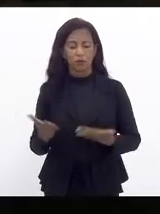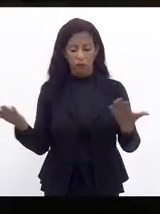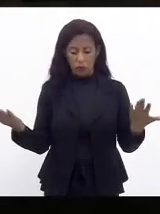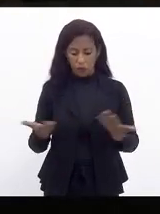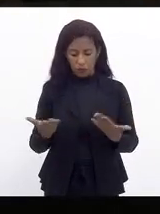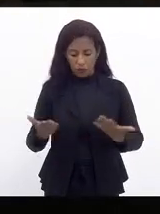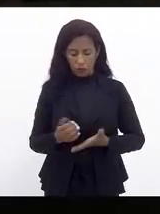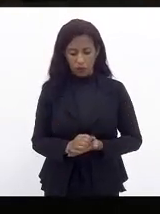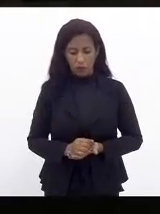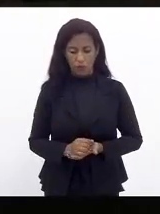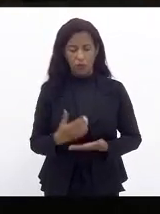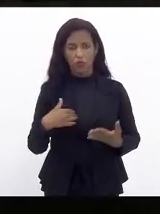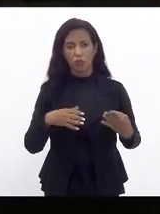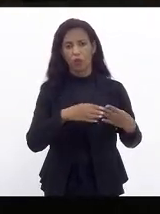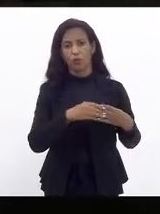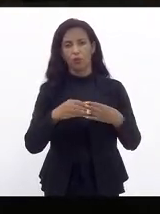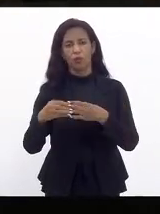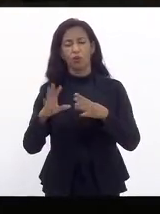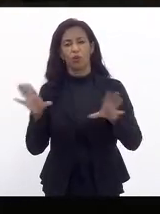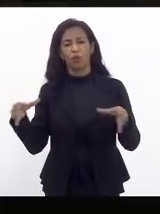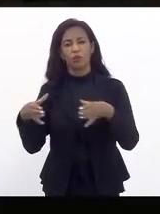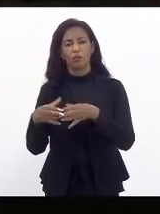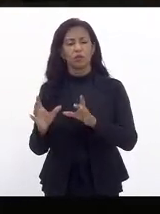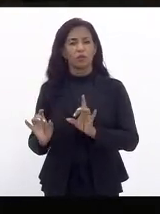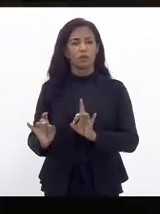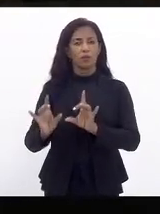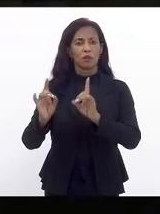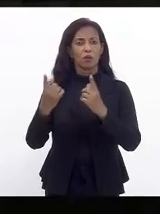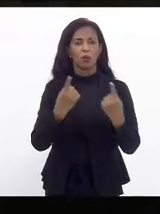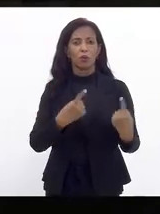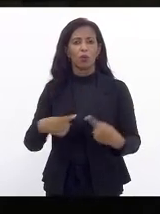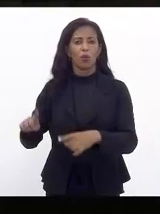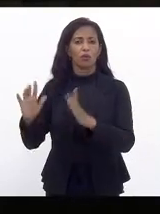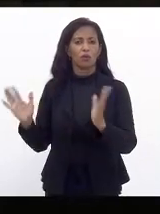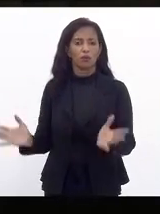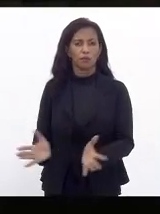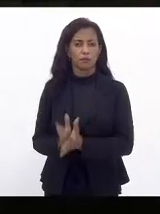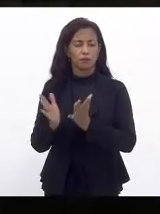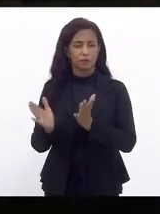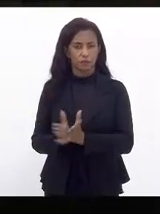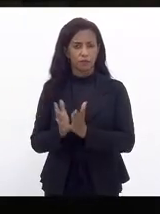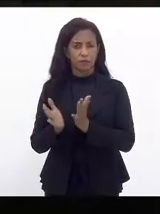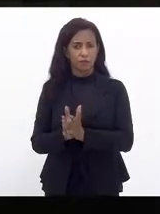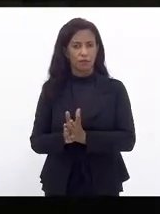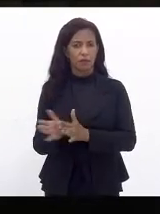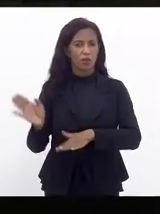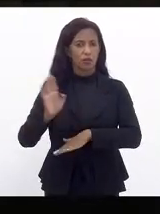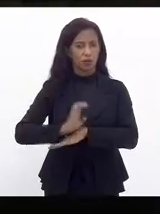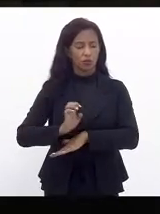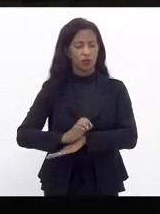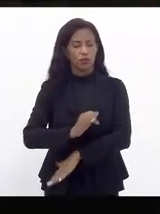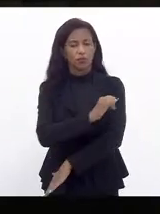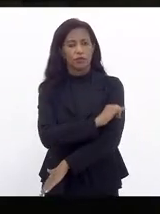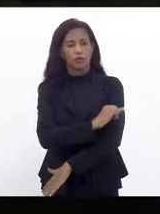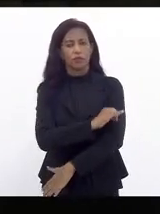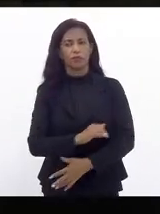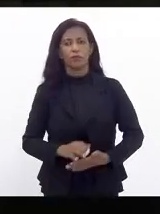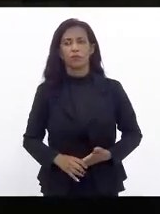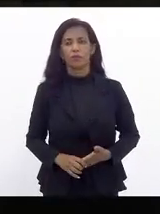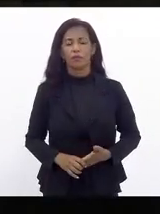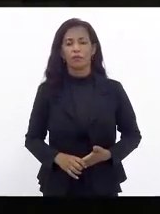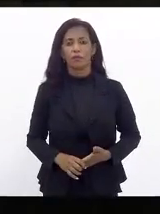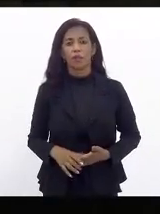hoje conduzo a Comissão Especial de Enfrentamento à Miséria e Combate à Pobreza no Estado do Rio de Janeiro,